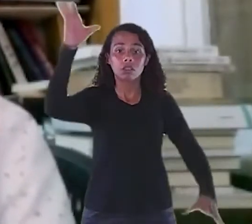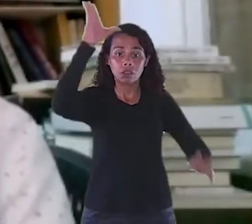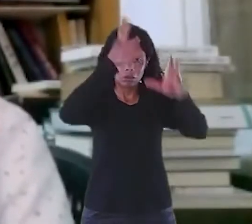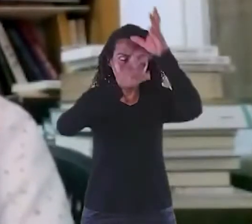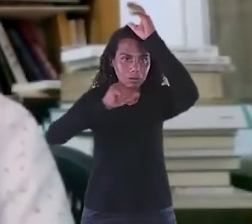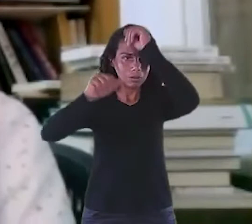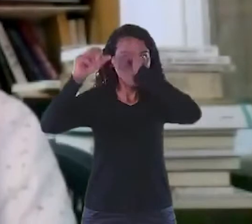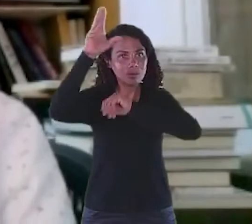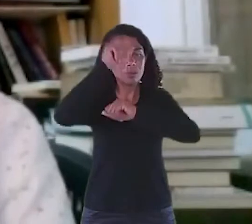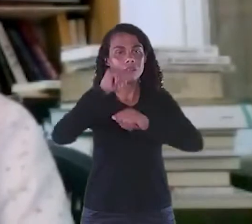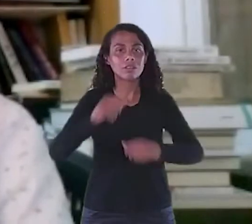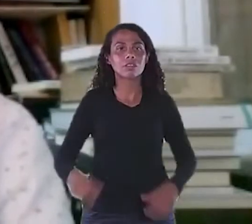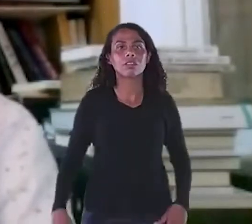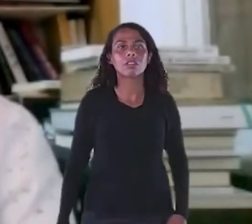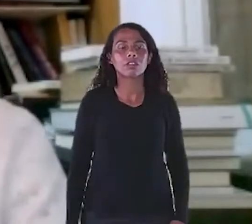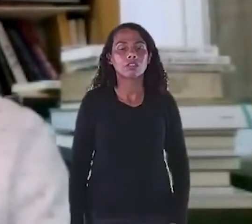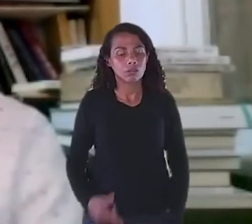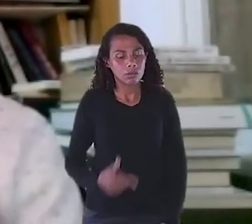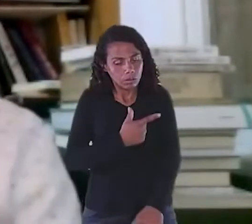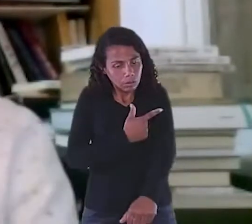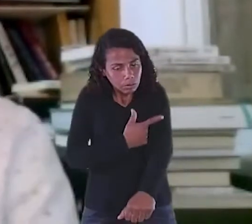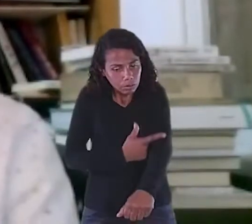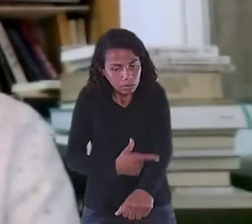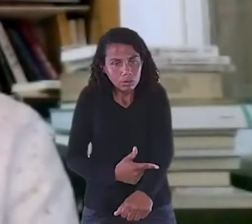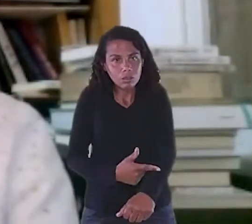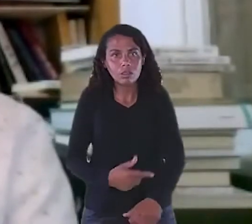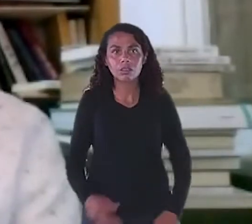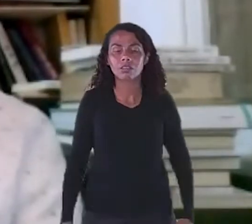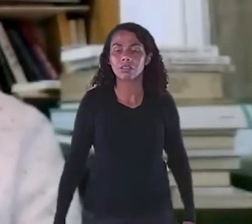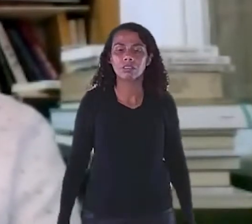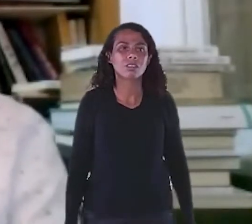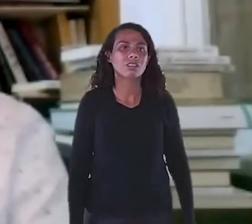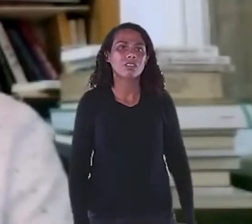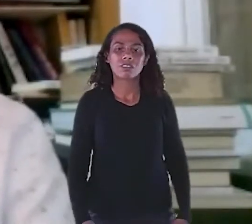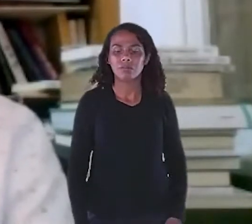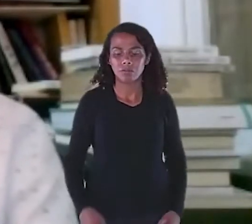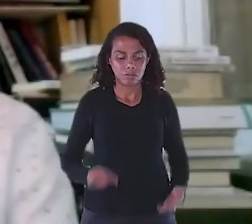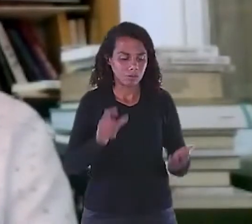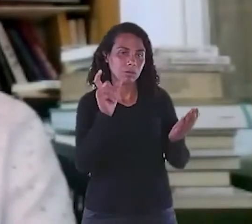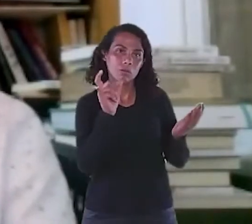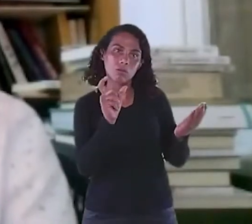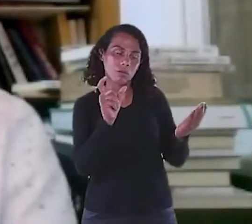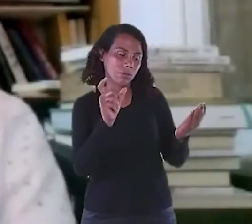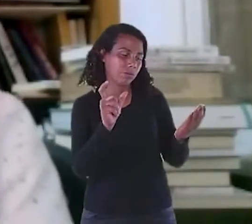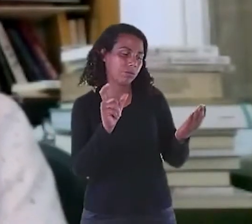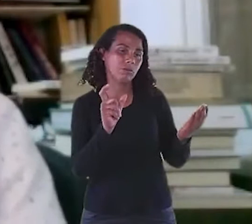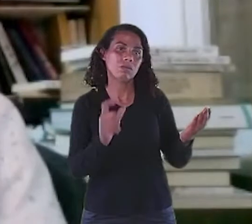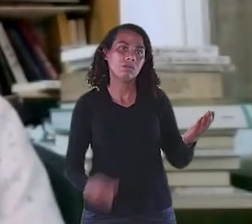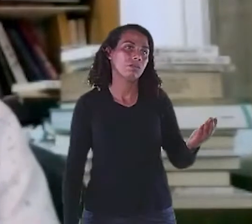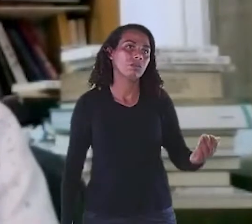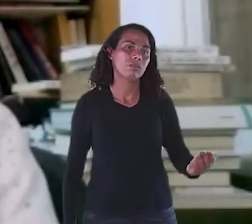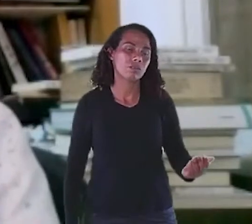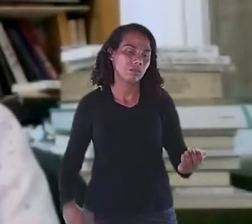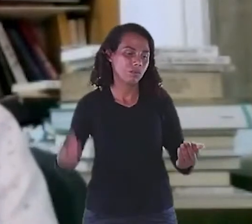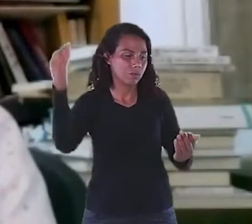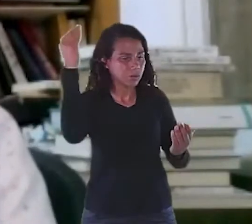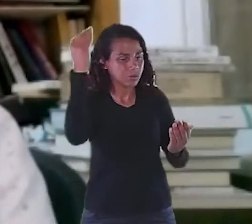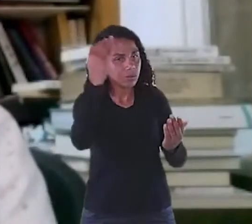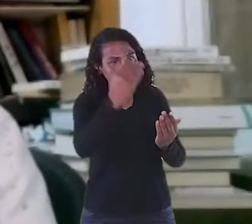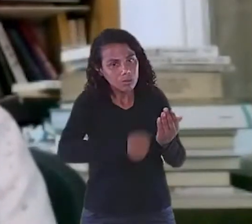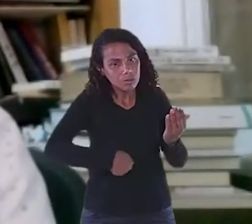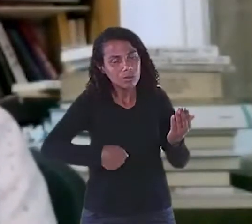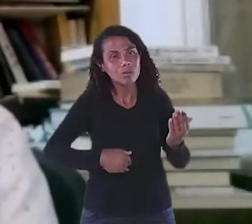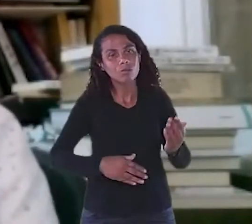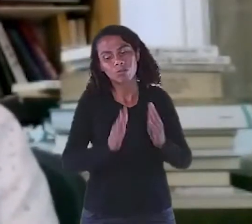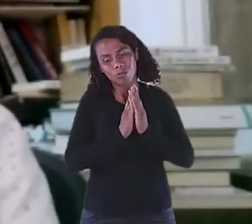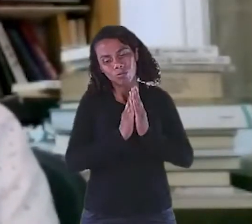pouco isso. Então, de repente, você fala, não, porque a mãe do Werneck diria que essa palavra aqui não precisa, sabe? Minha mãe entrava